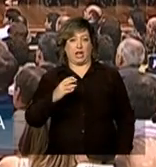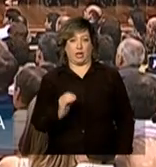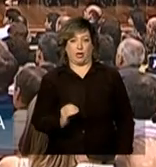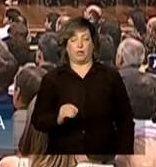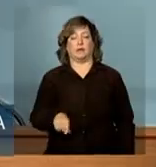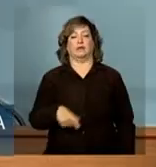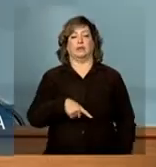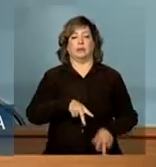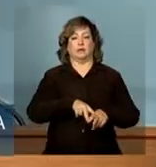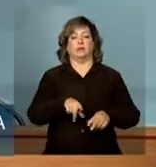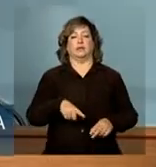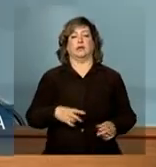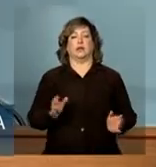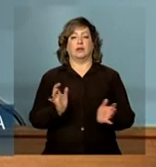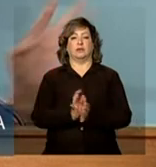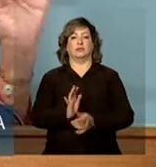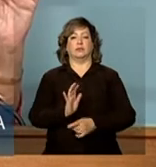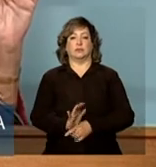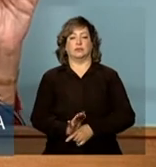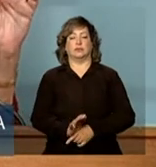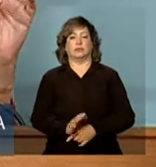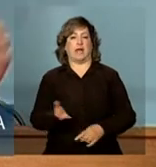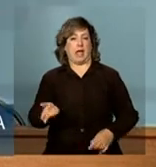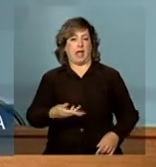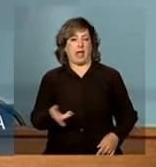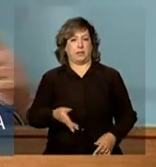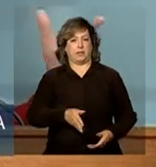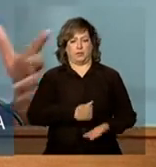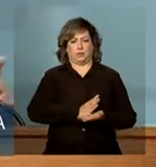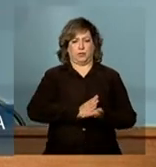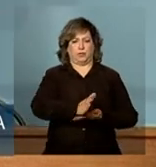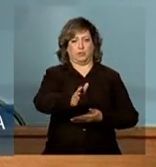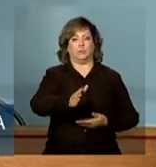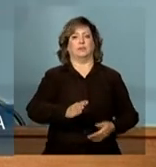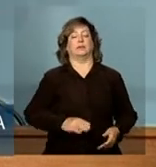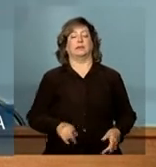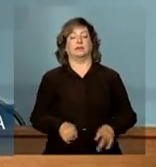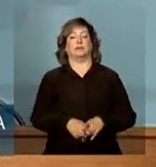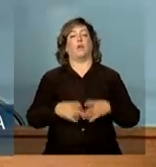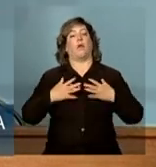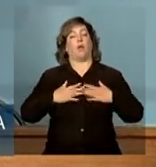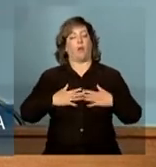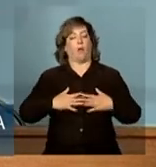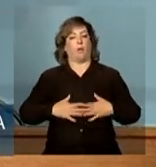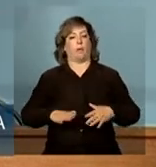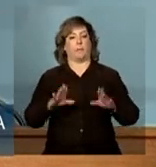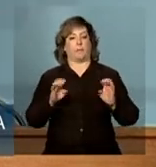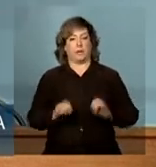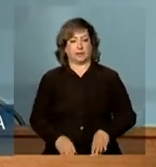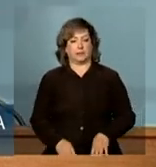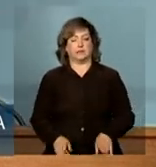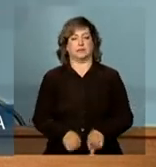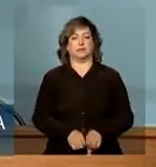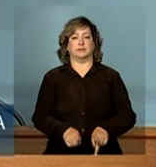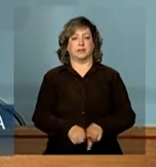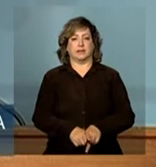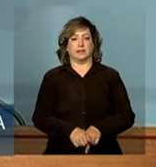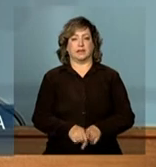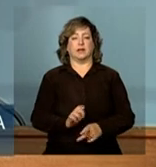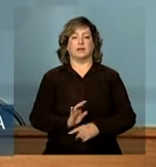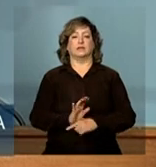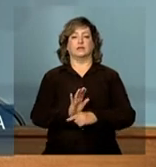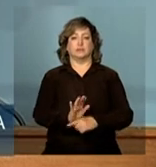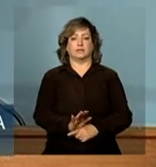garante duas coisas para o transporte: rapidez, conforto e, necessariamente,